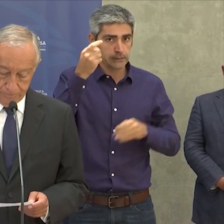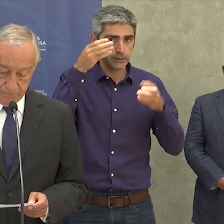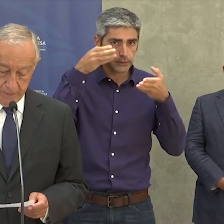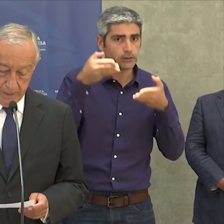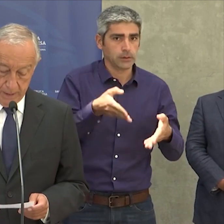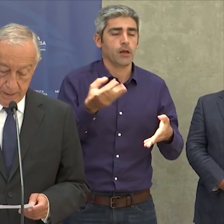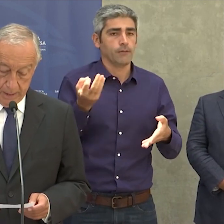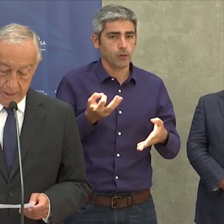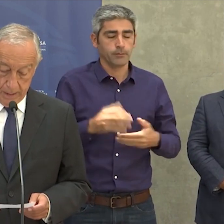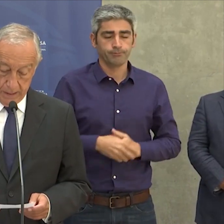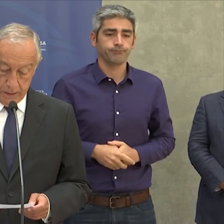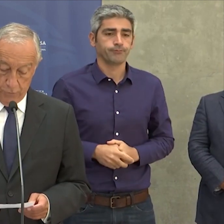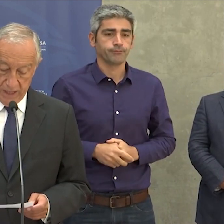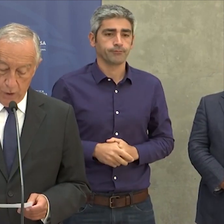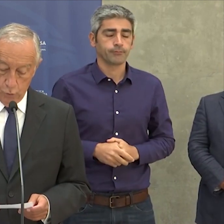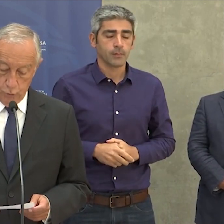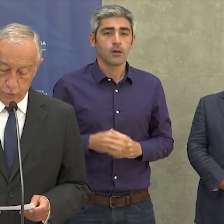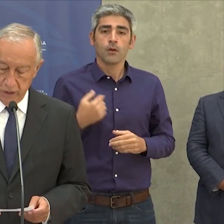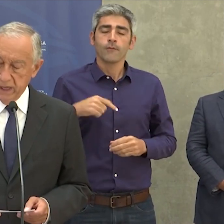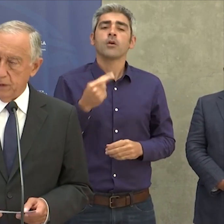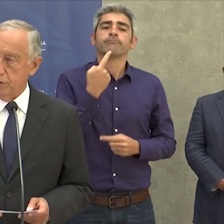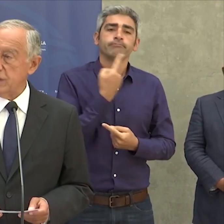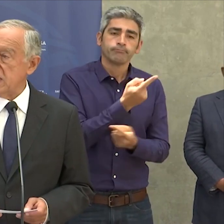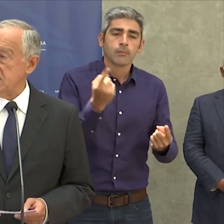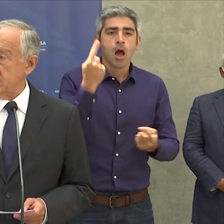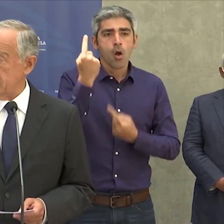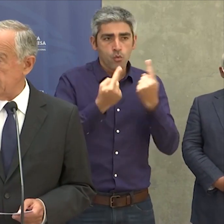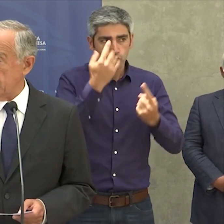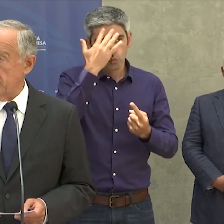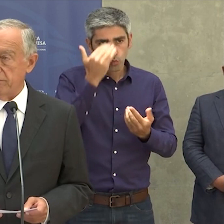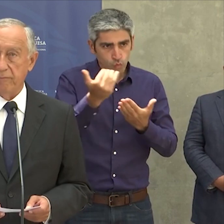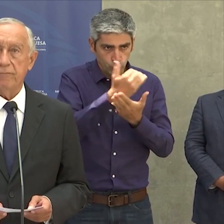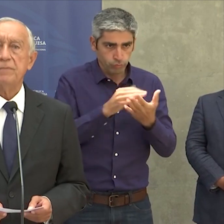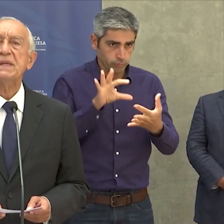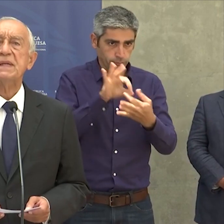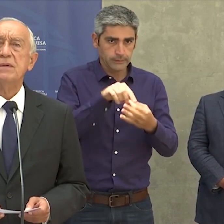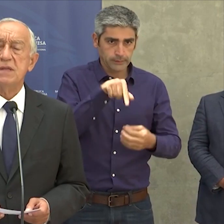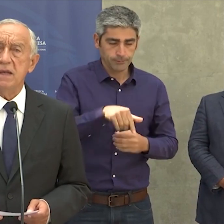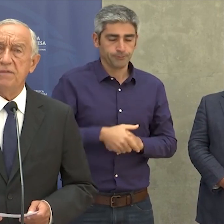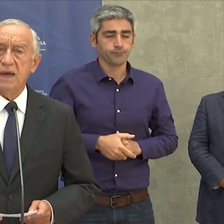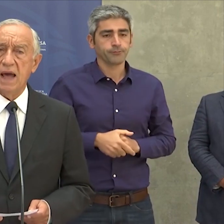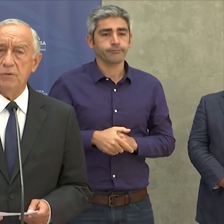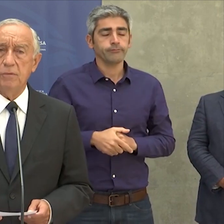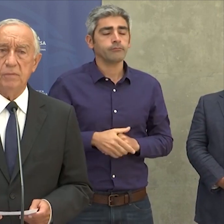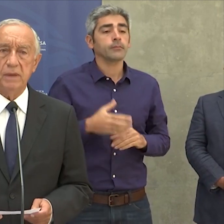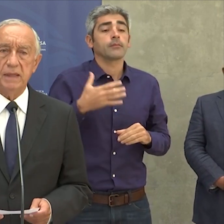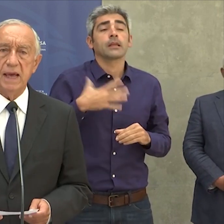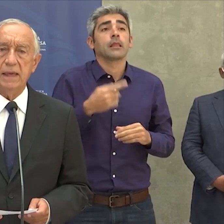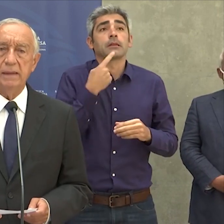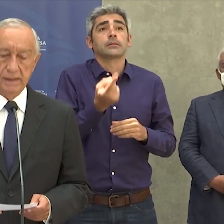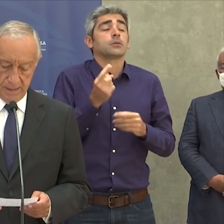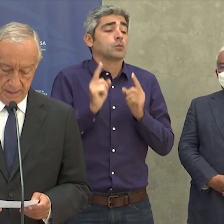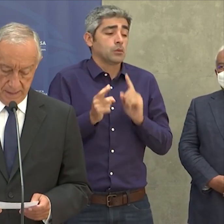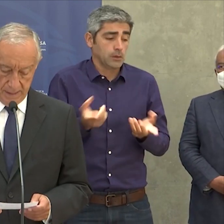particular. E eu vou dar alguns indicadores dessa atenção. O significado que